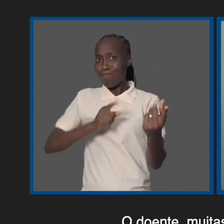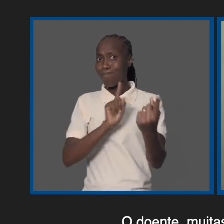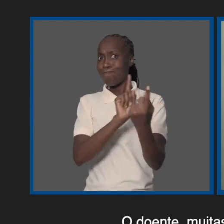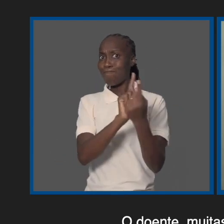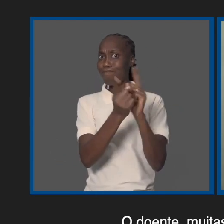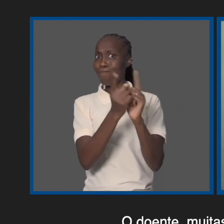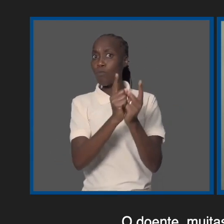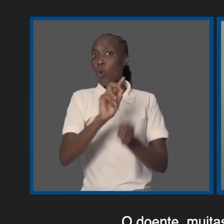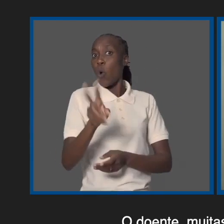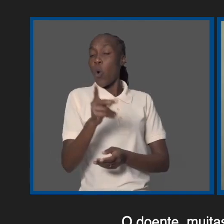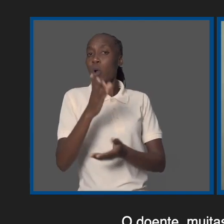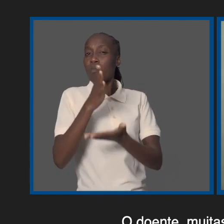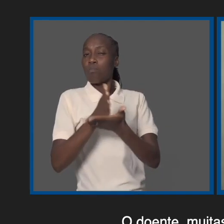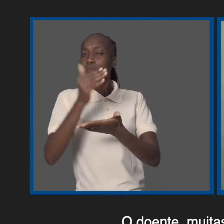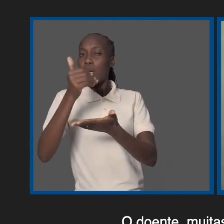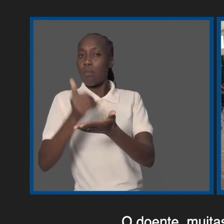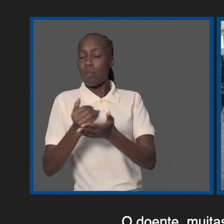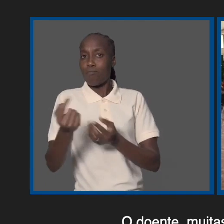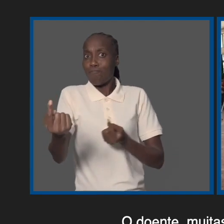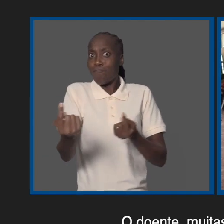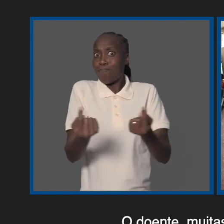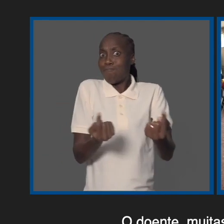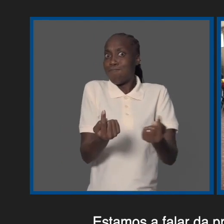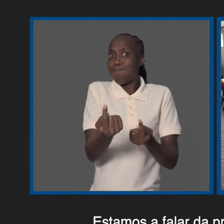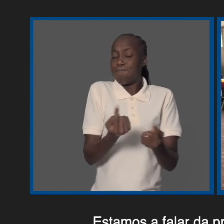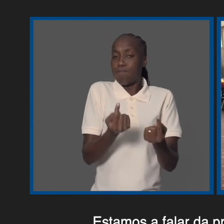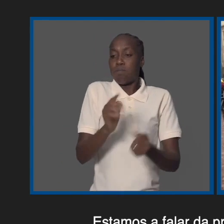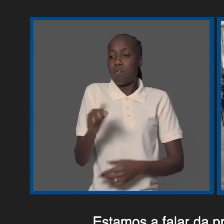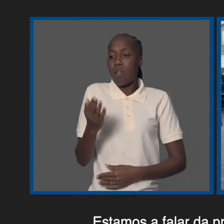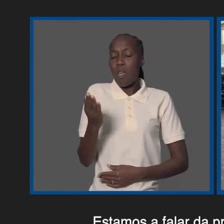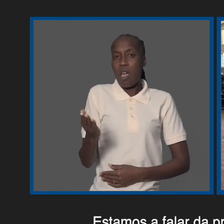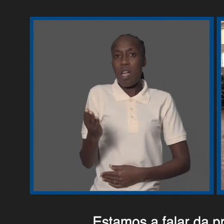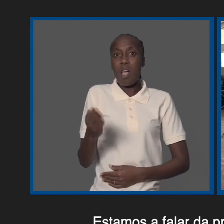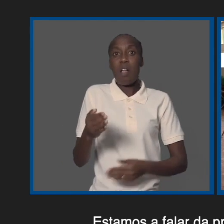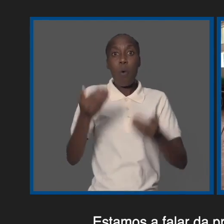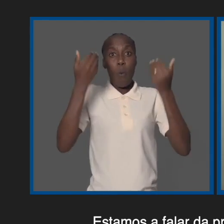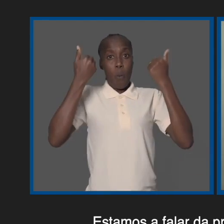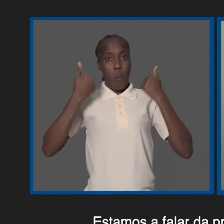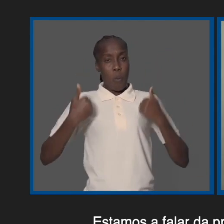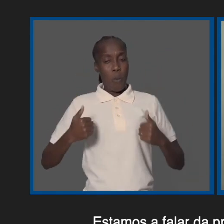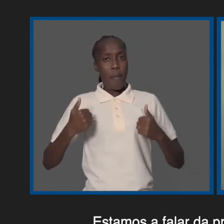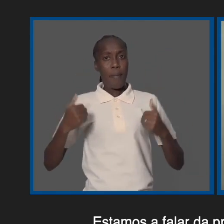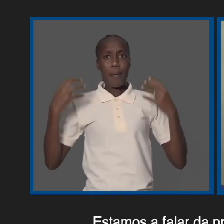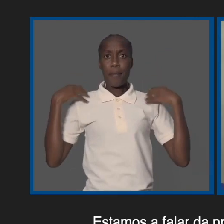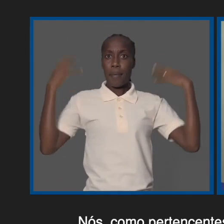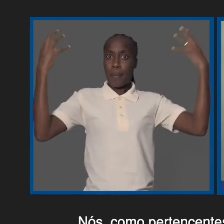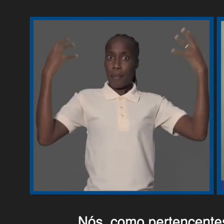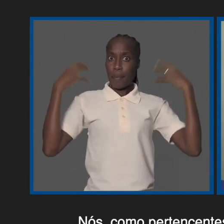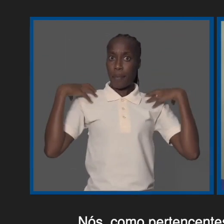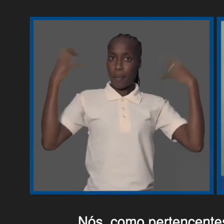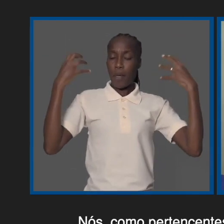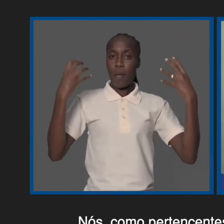chega até nós através de outros serviços ou outros departamentos. Estamos a falar da própria medicina física e reabilitação.